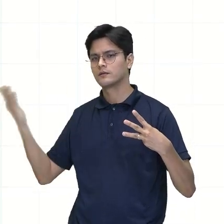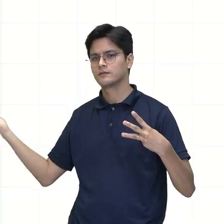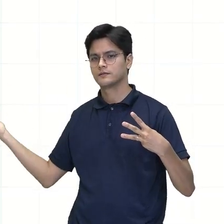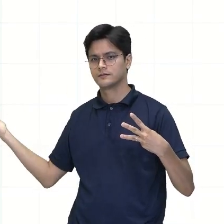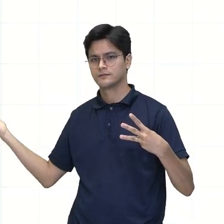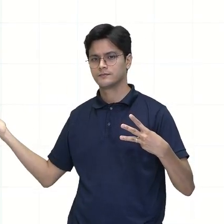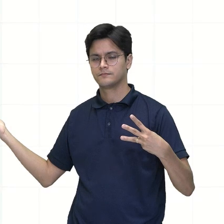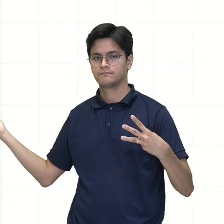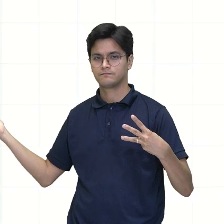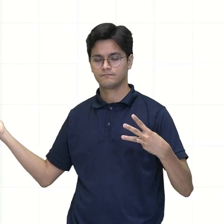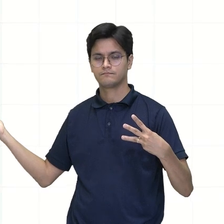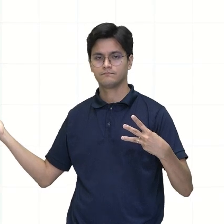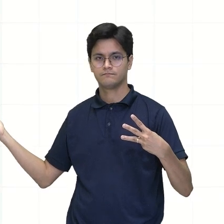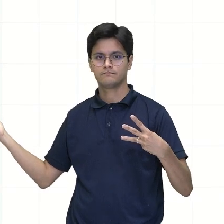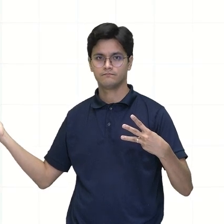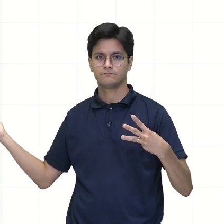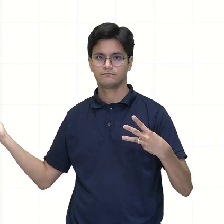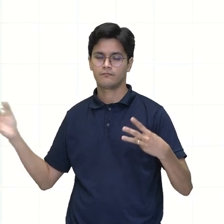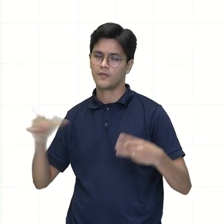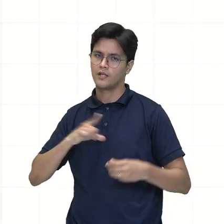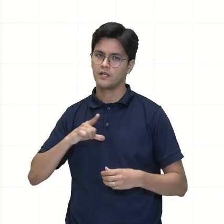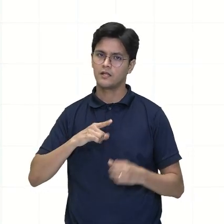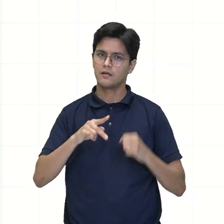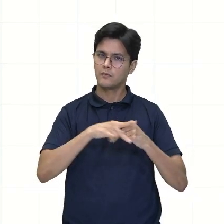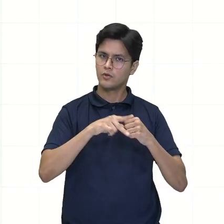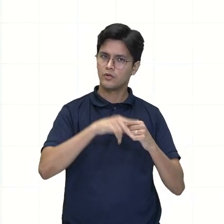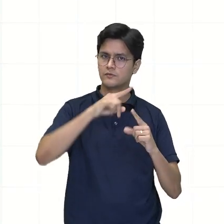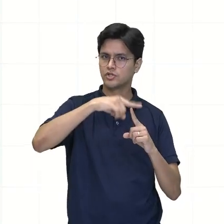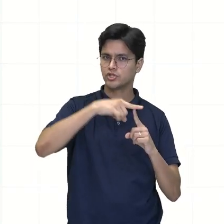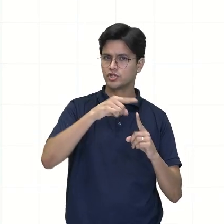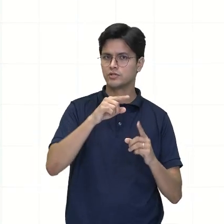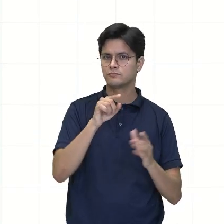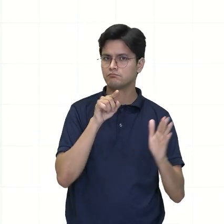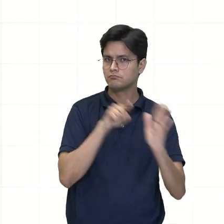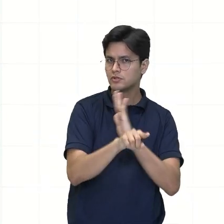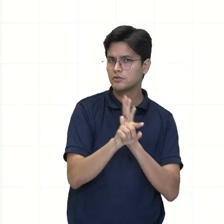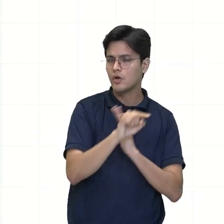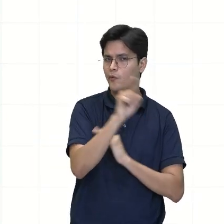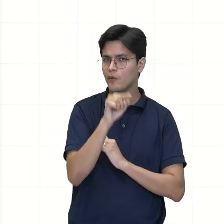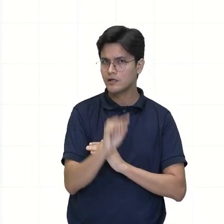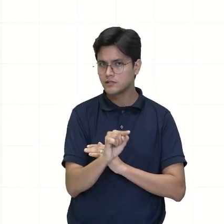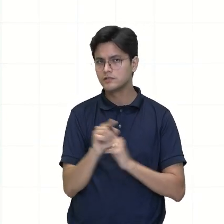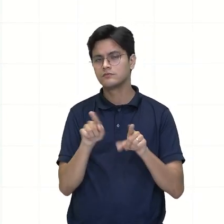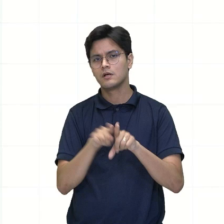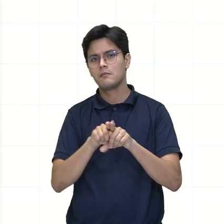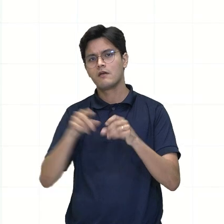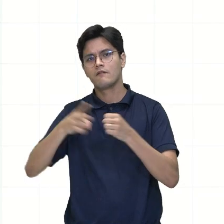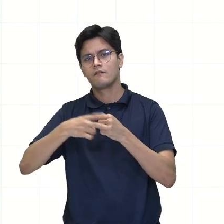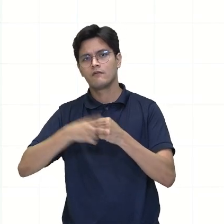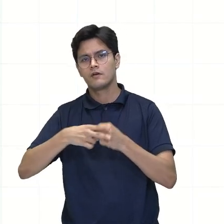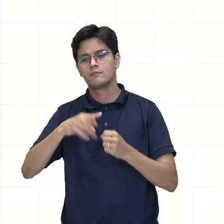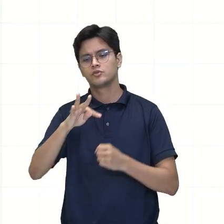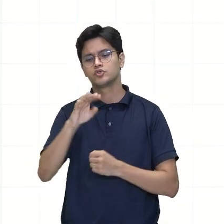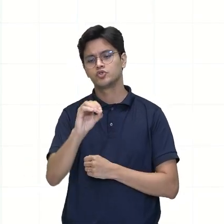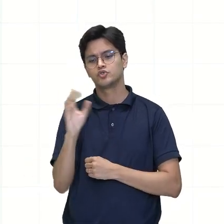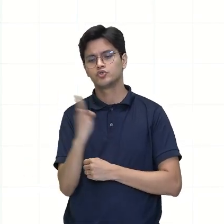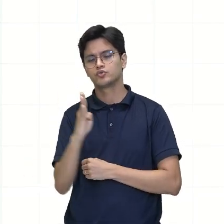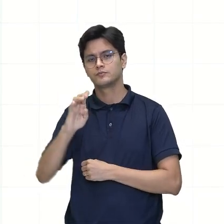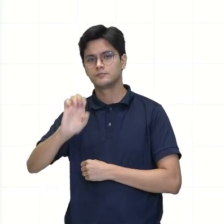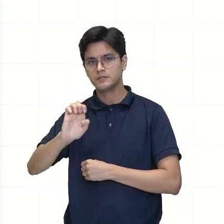que está perguntando. Pronome interrogativo, to be, tá? Vamos ver a resposta. They